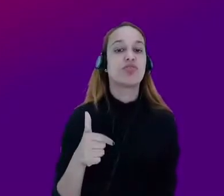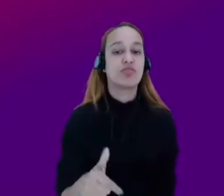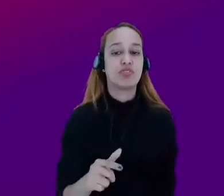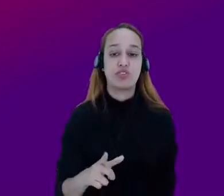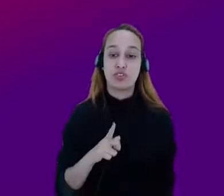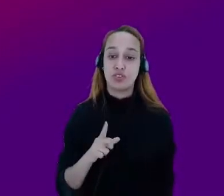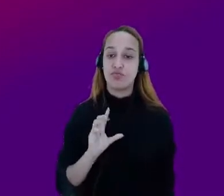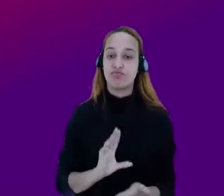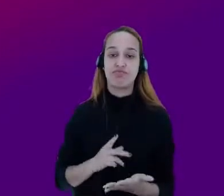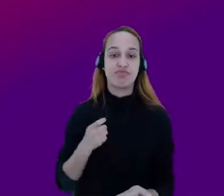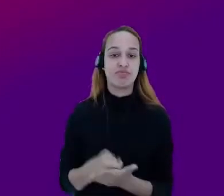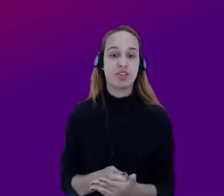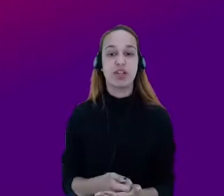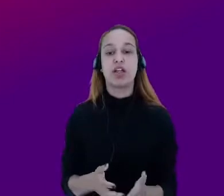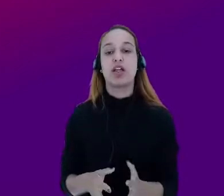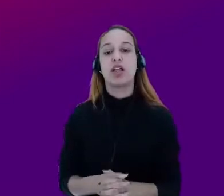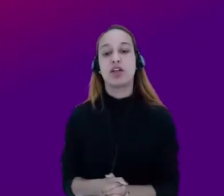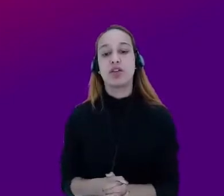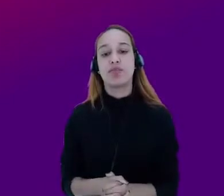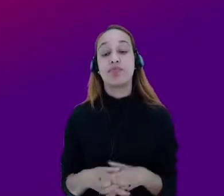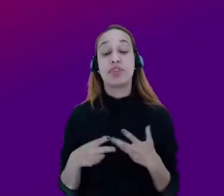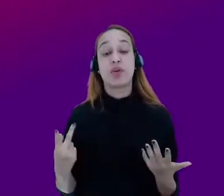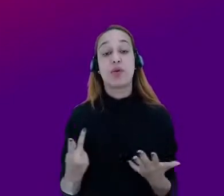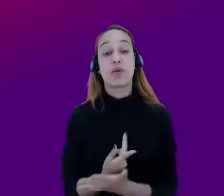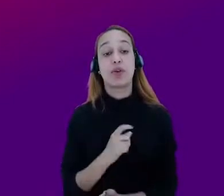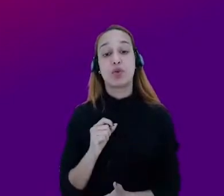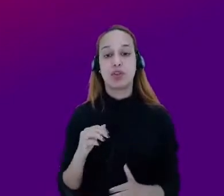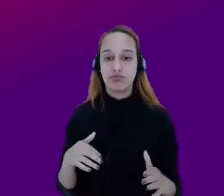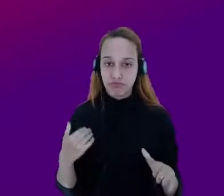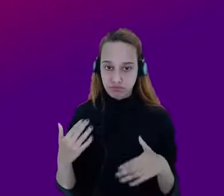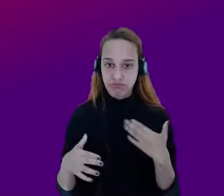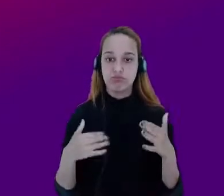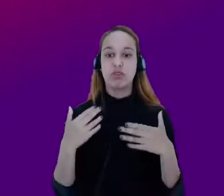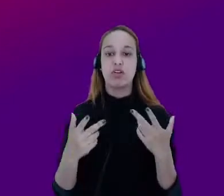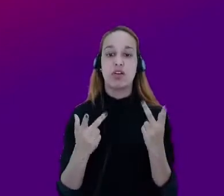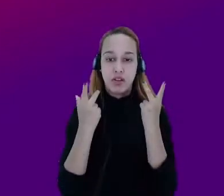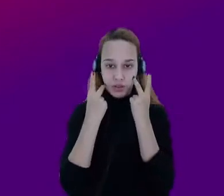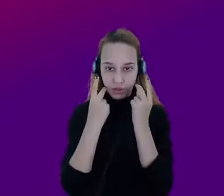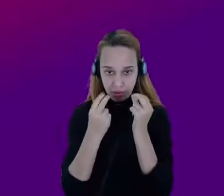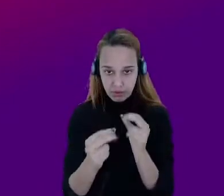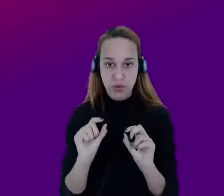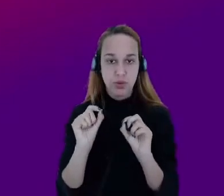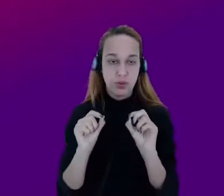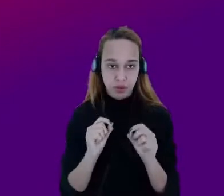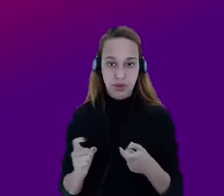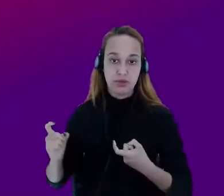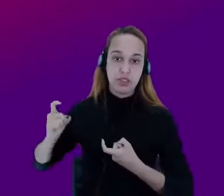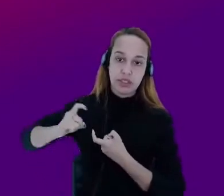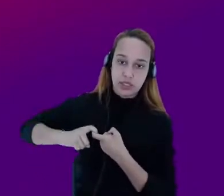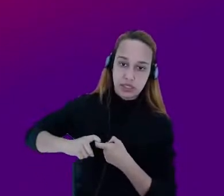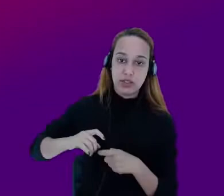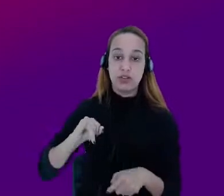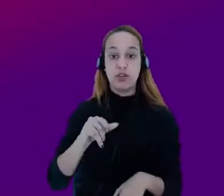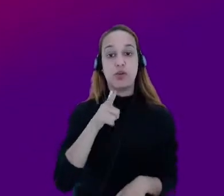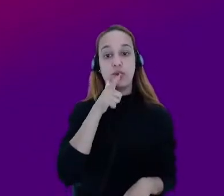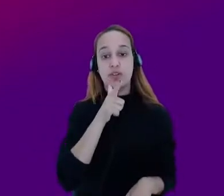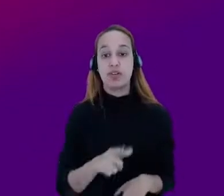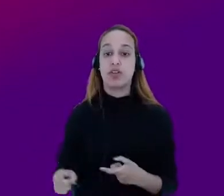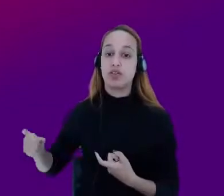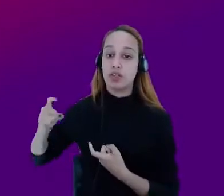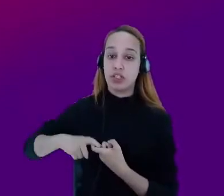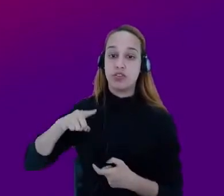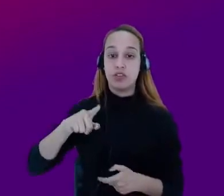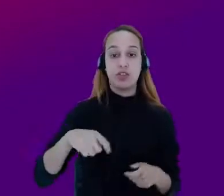que acontece? O crescimento é muito mais natural em parcerias. E para você chegar numa parceria, você precisa